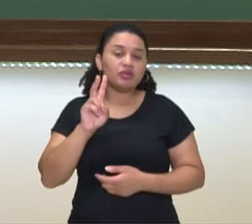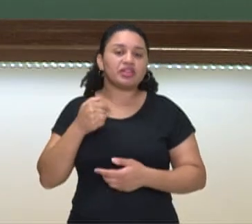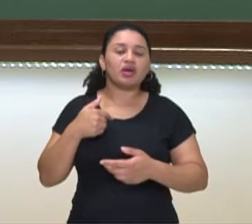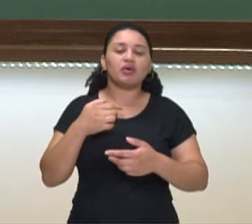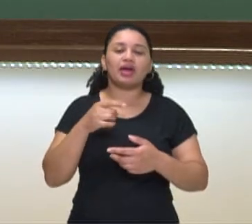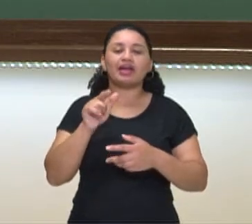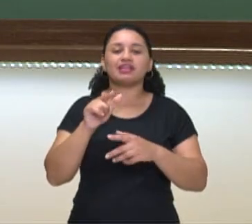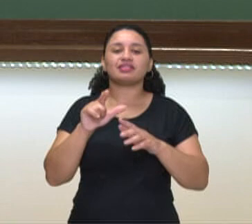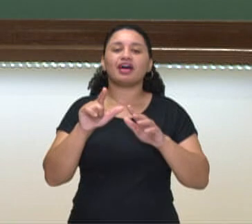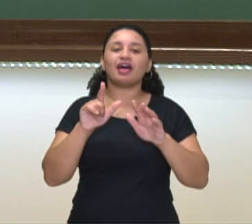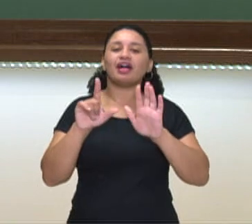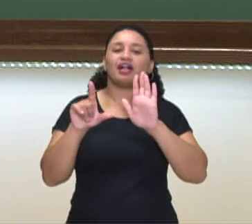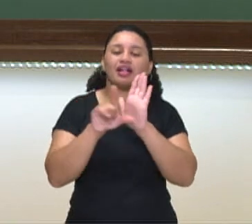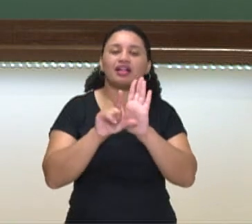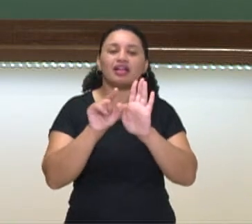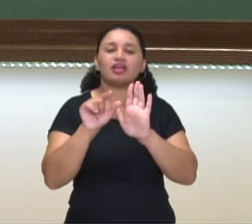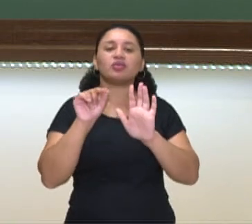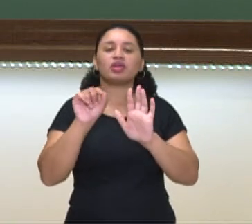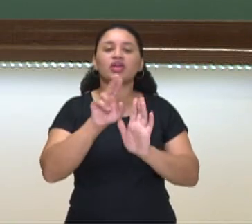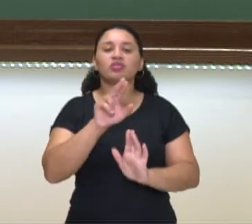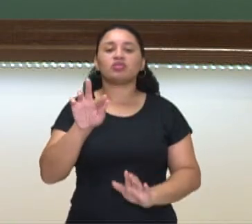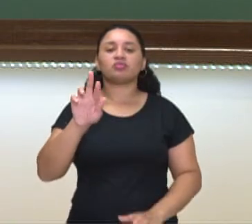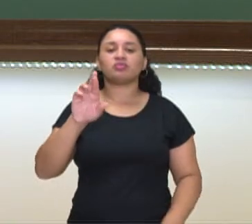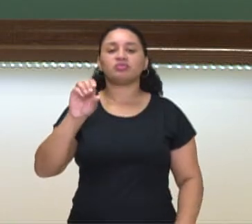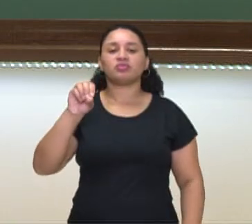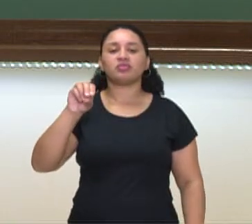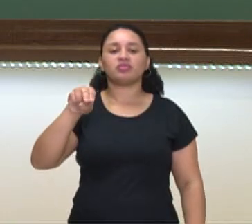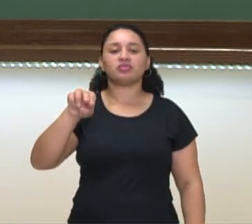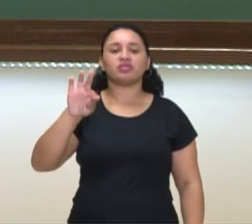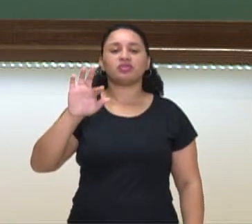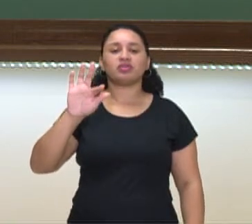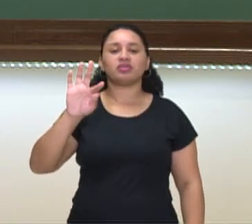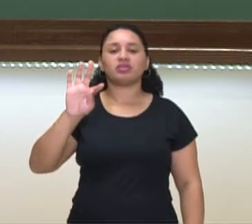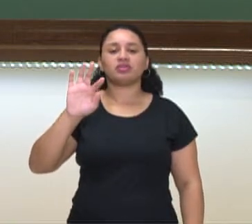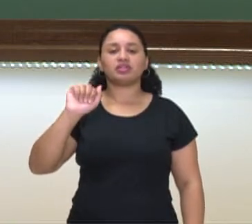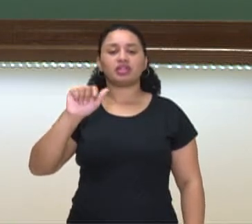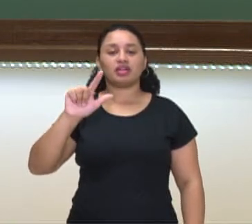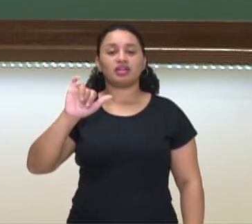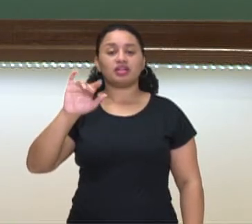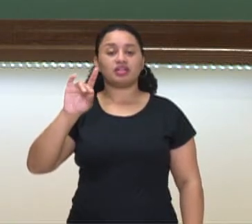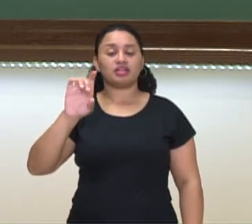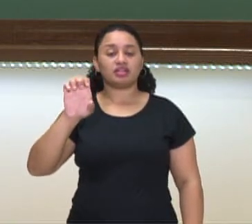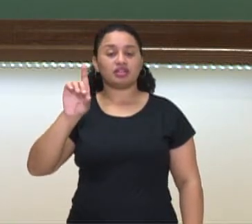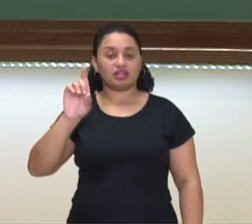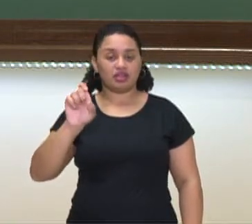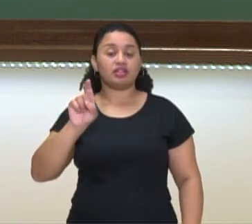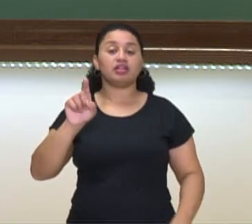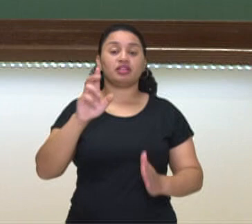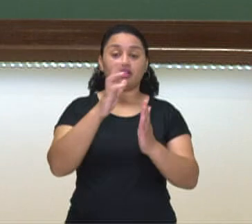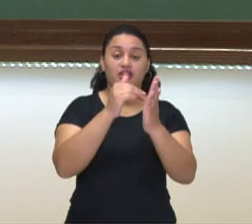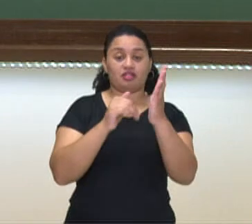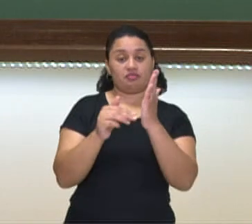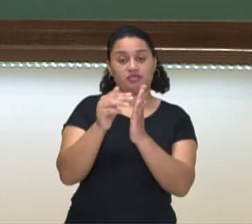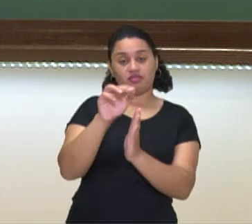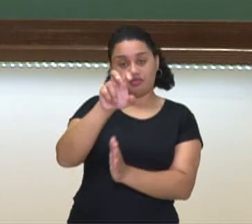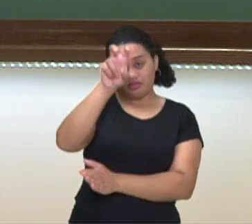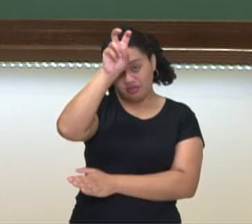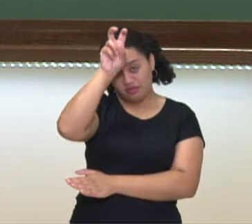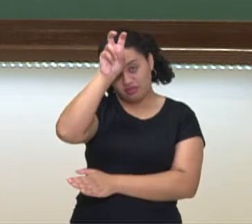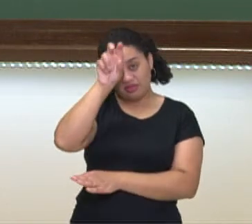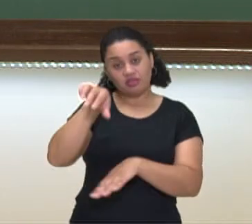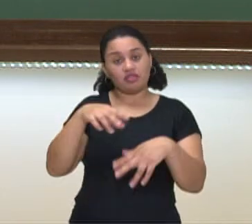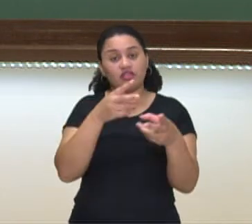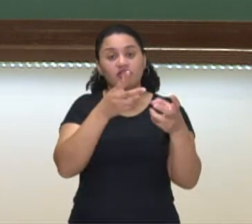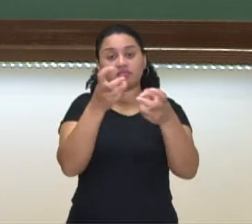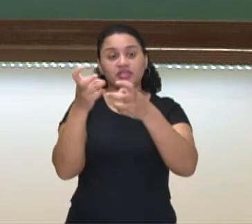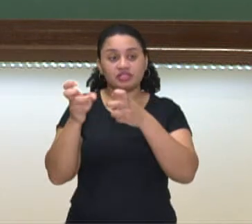né? Então, essa é a lei da frontalidade na pintura egípcia. Então, observa que nessa pintura nós já